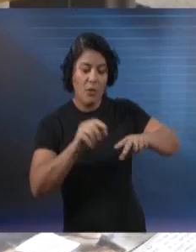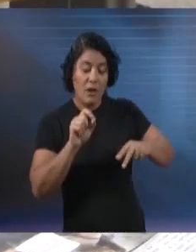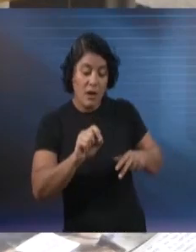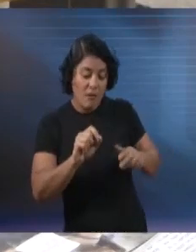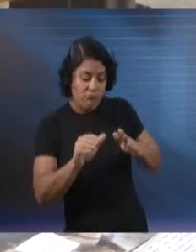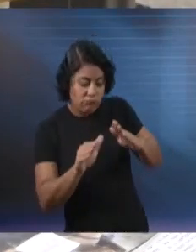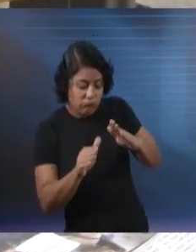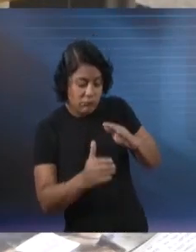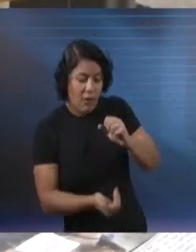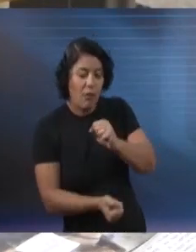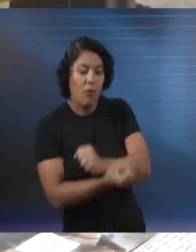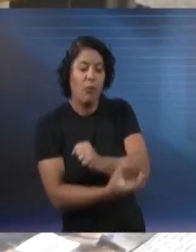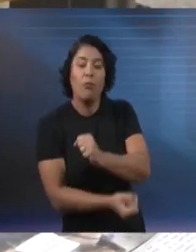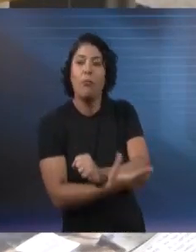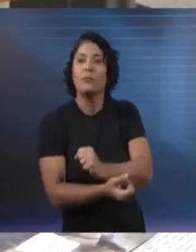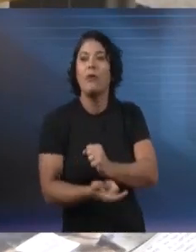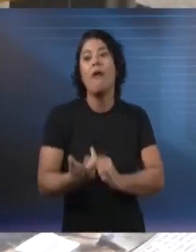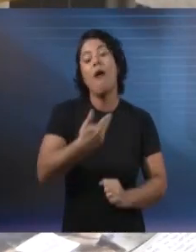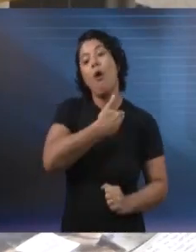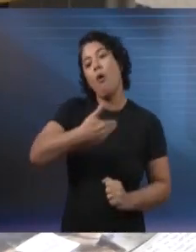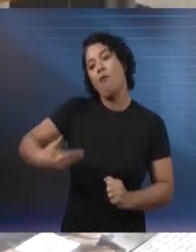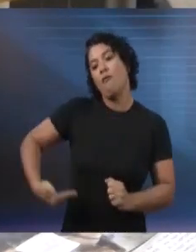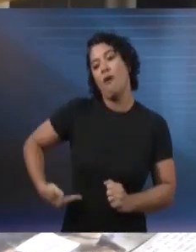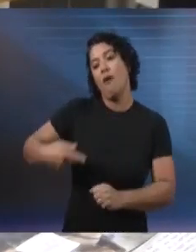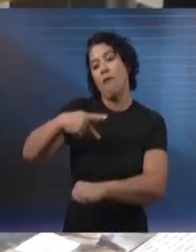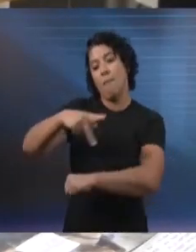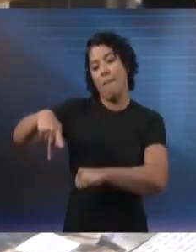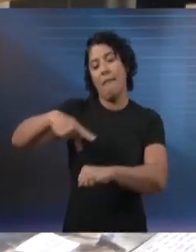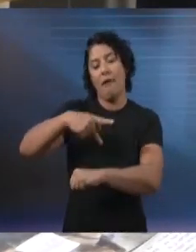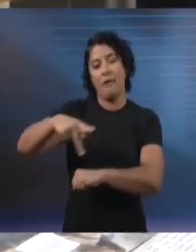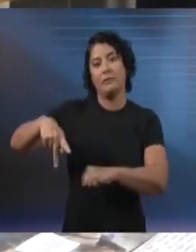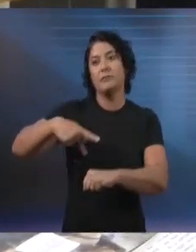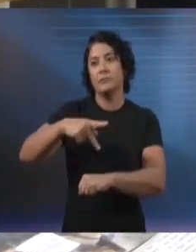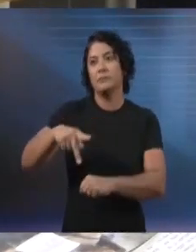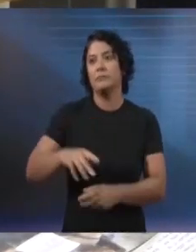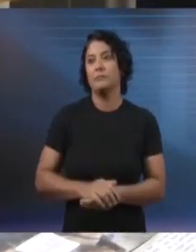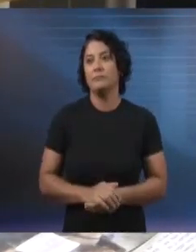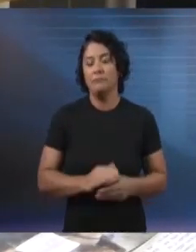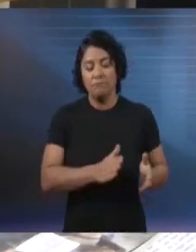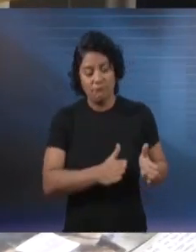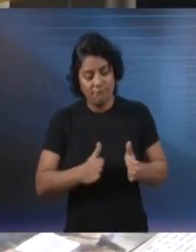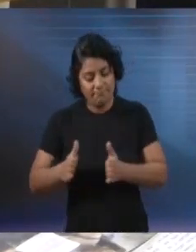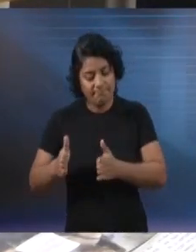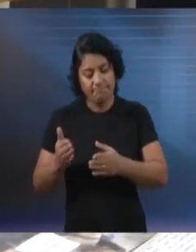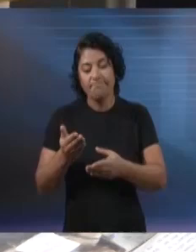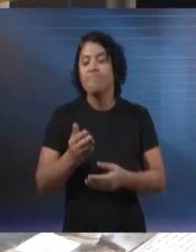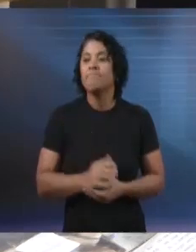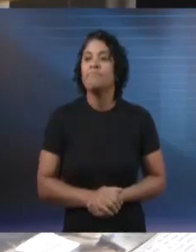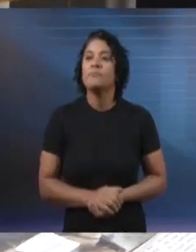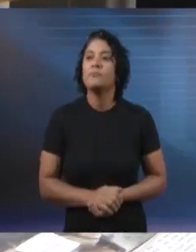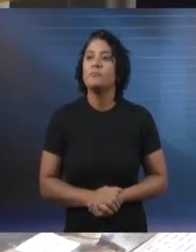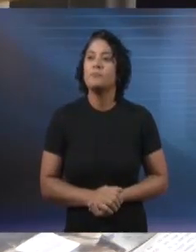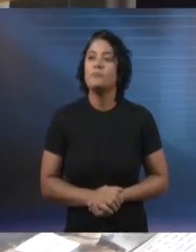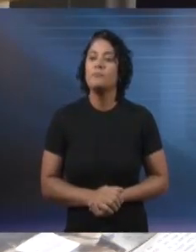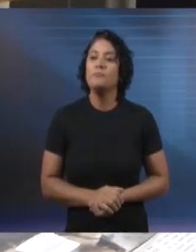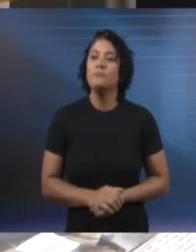que governa o país. O processo da